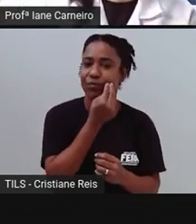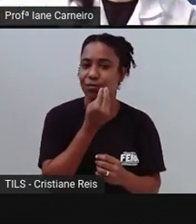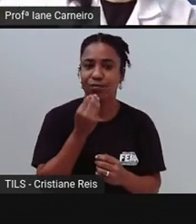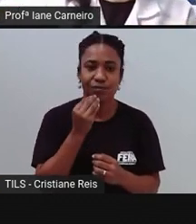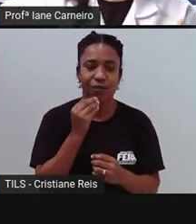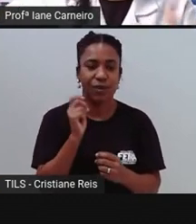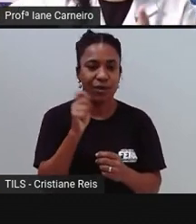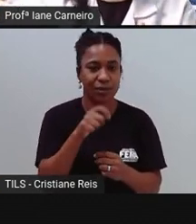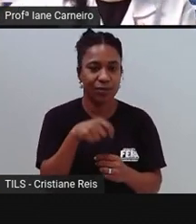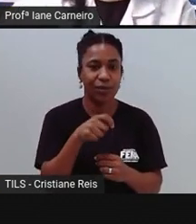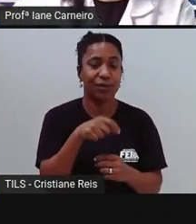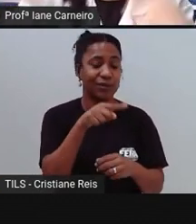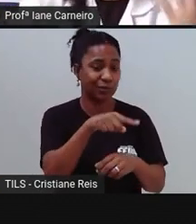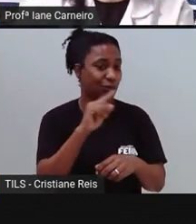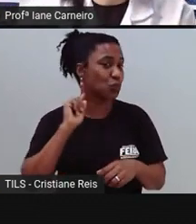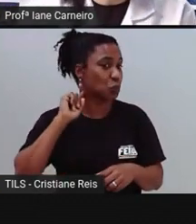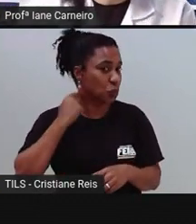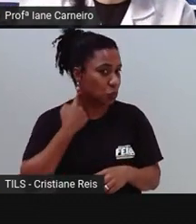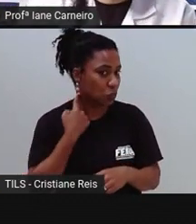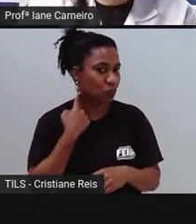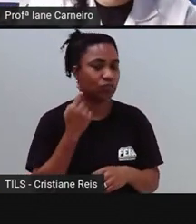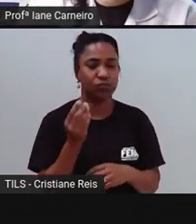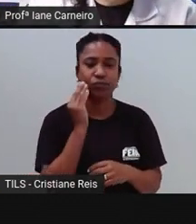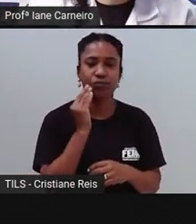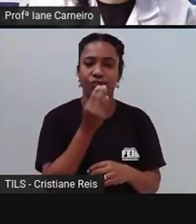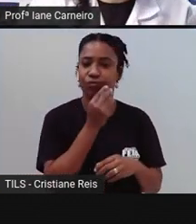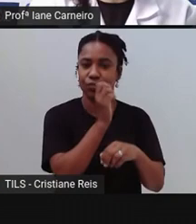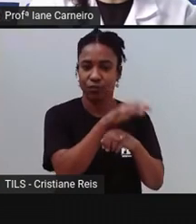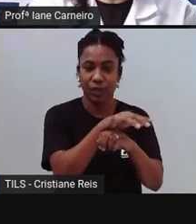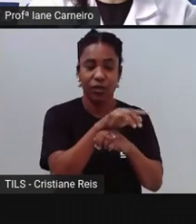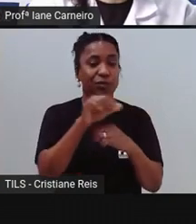no, no, na latinha de recicláveis, tá certo?